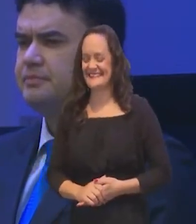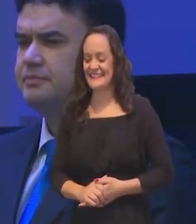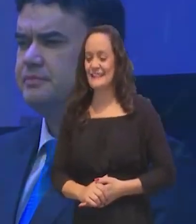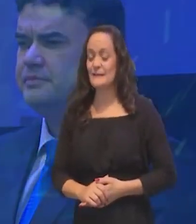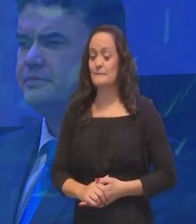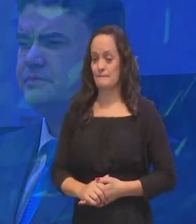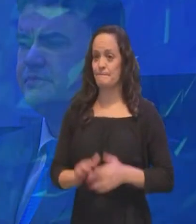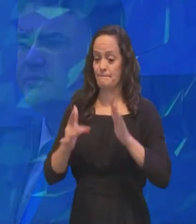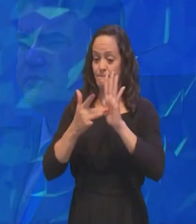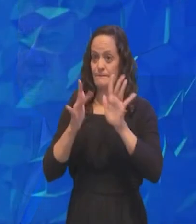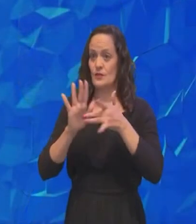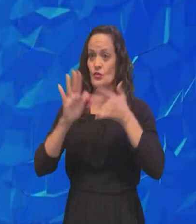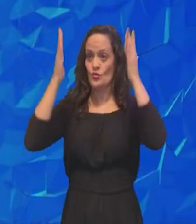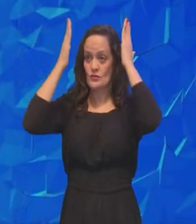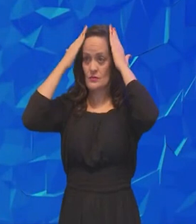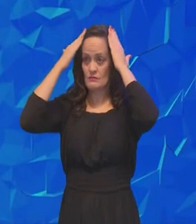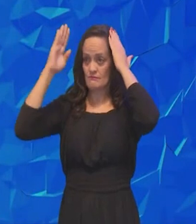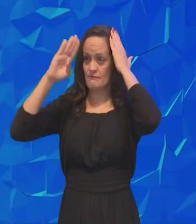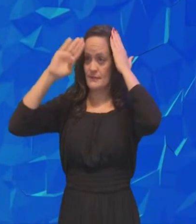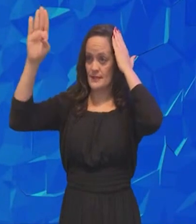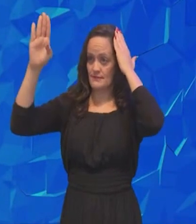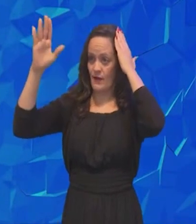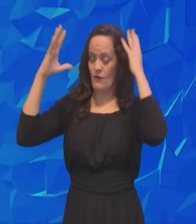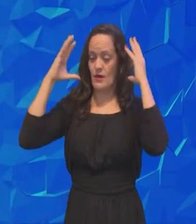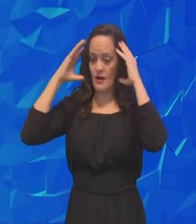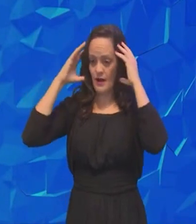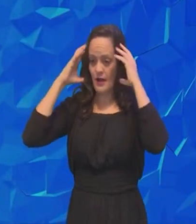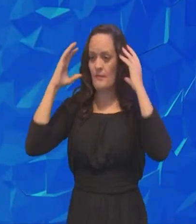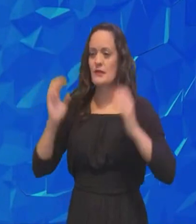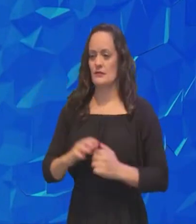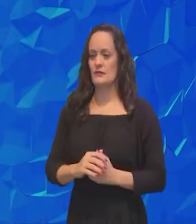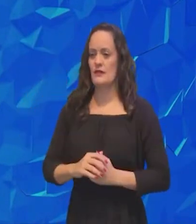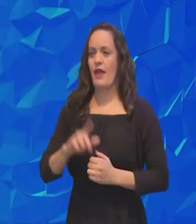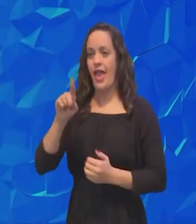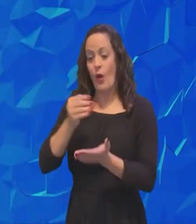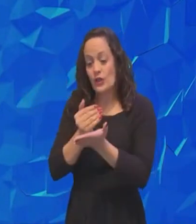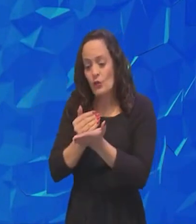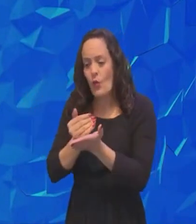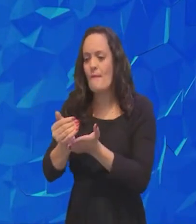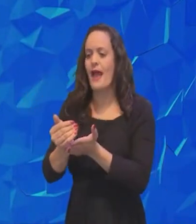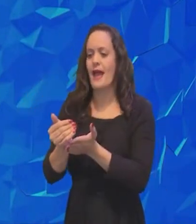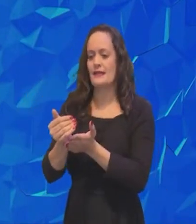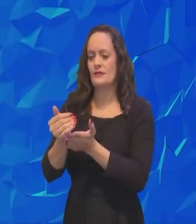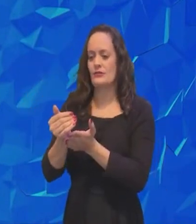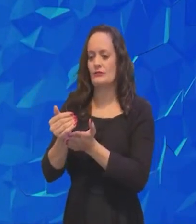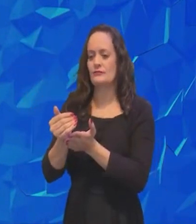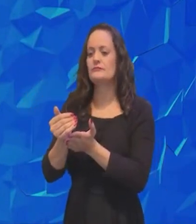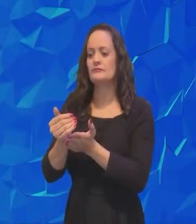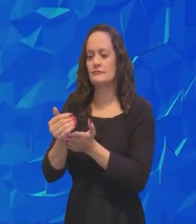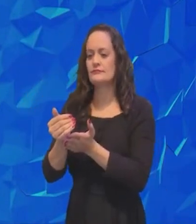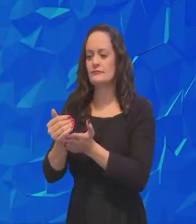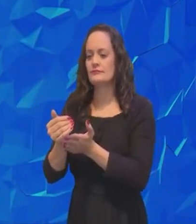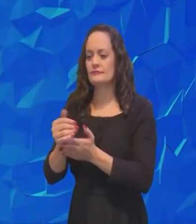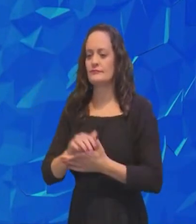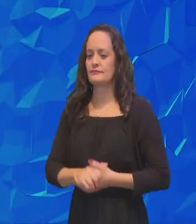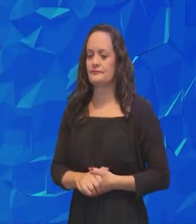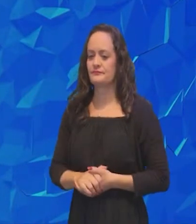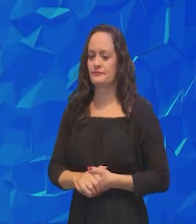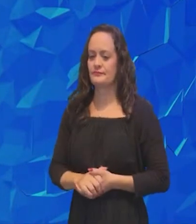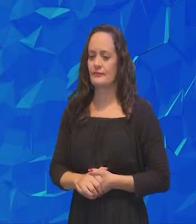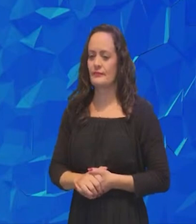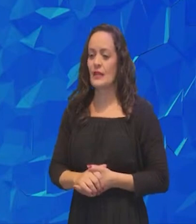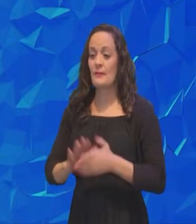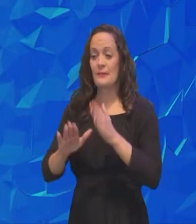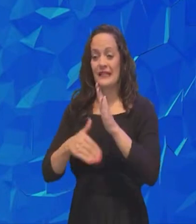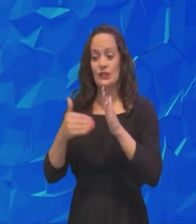Ele é a cabeça do corpo da igreja. Ele é o princípio, primogênito de entre os mortos, para